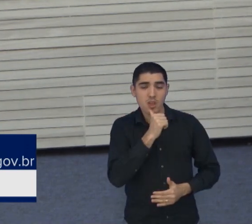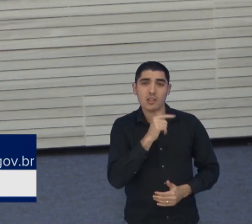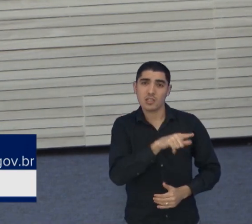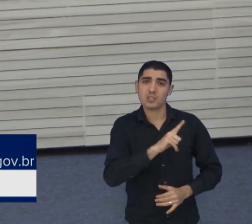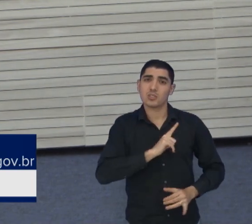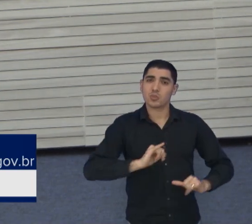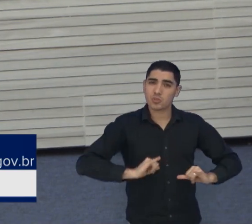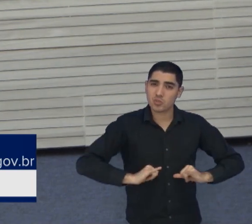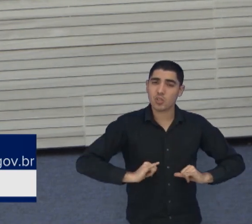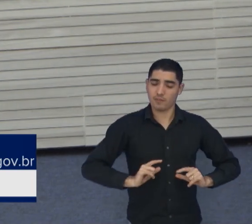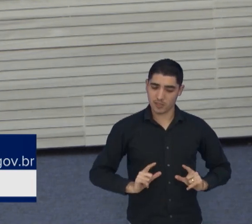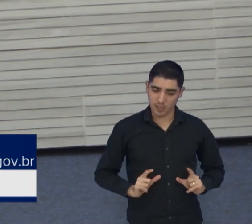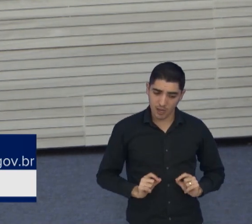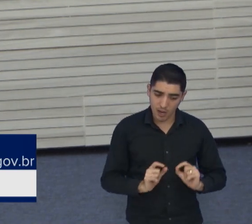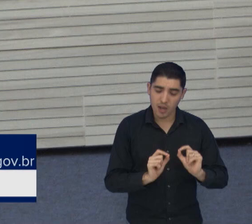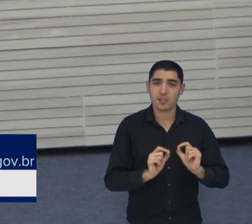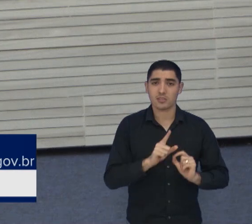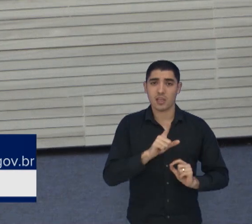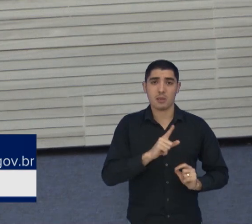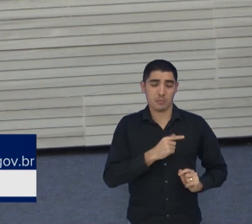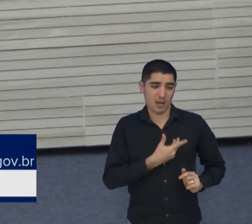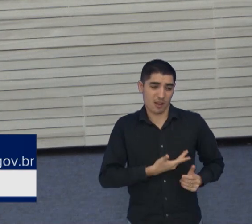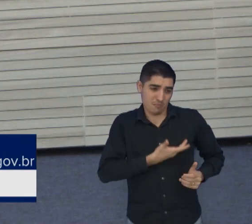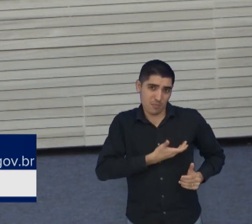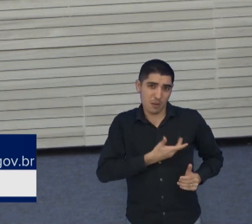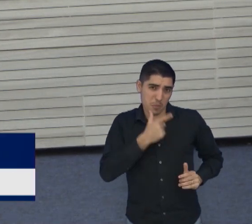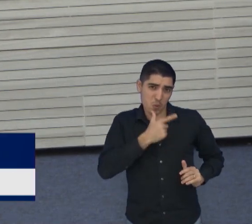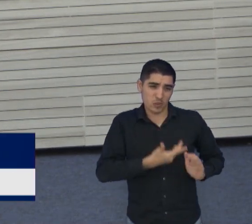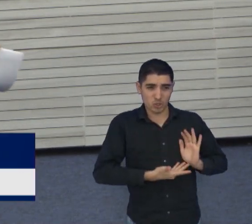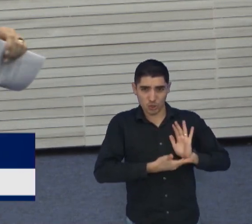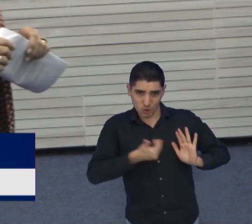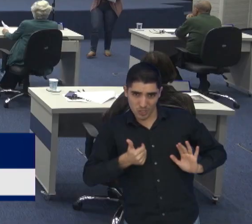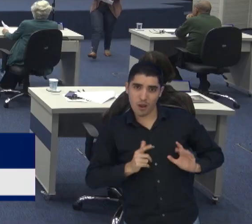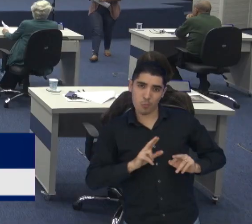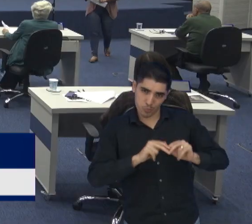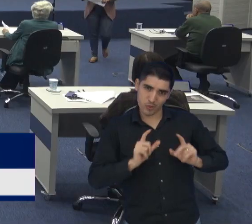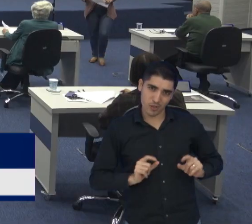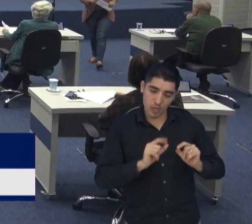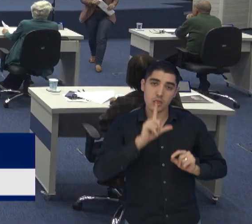câncer e precisa retirar a mama para que ela possa ter essa cirurgia reparadora.